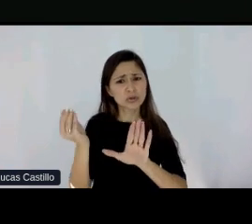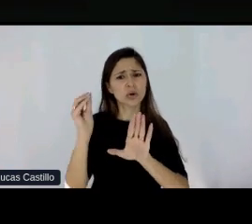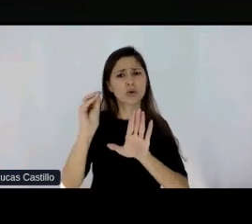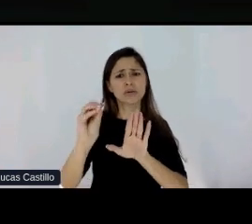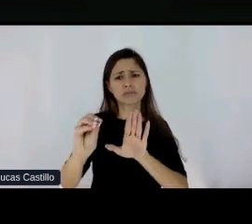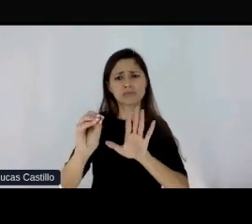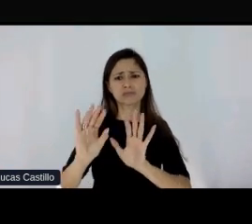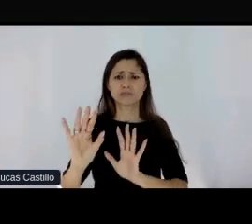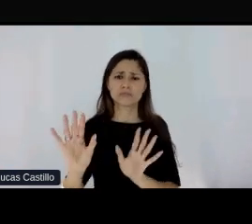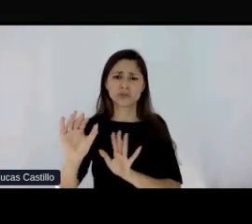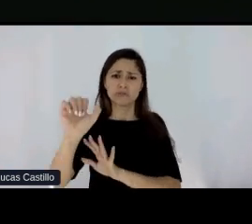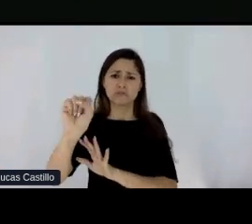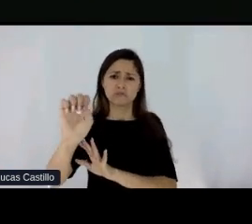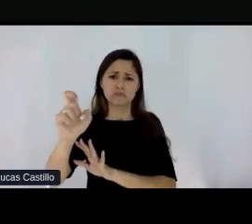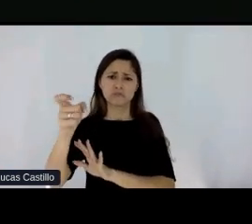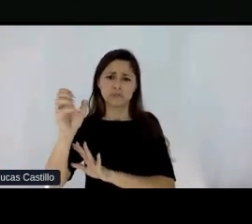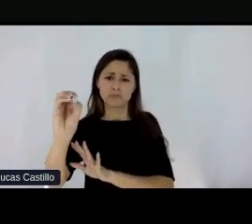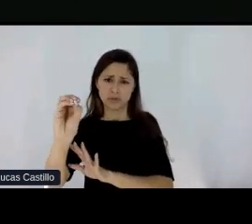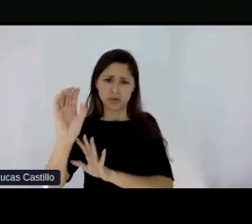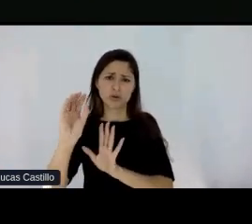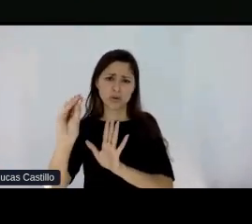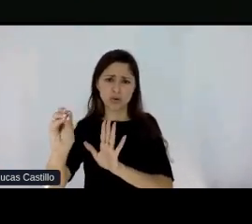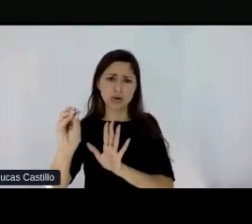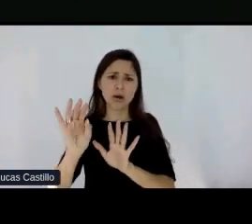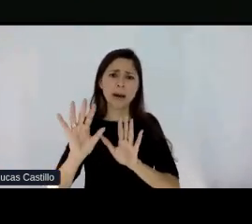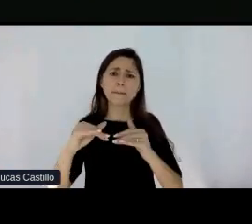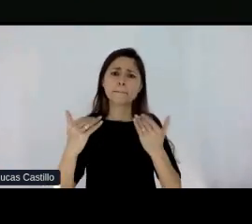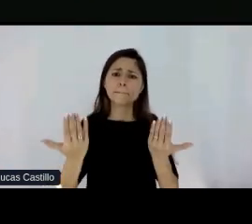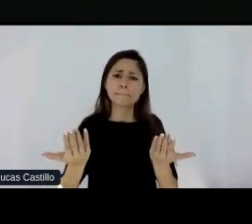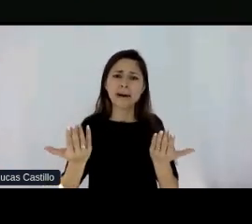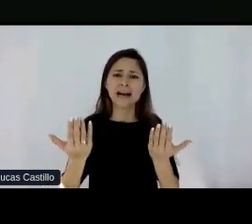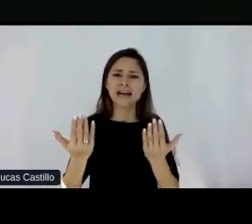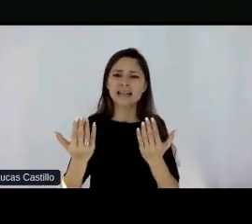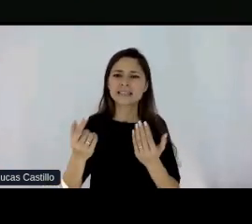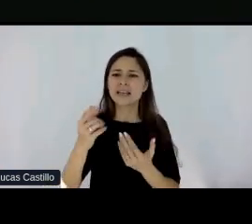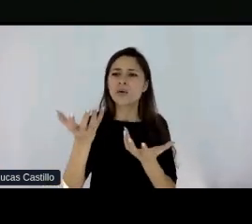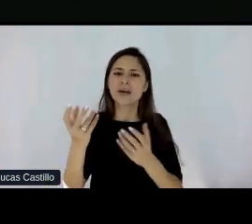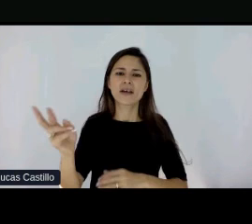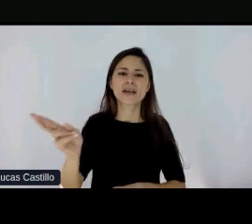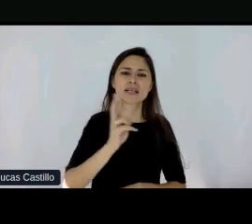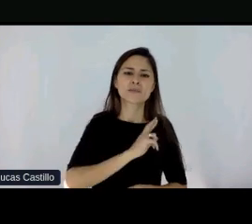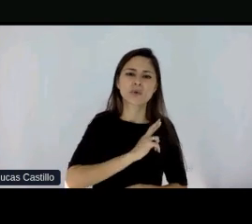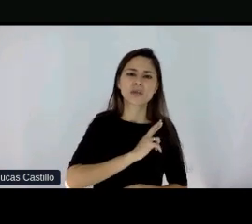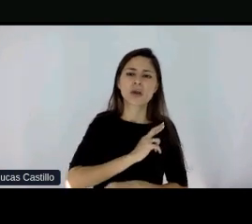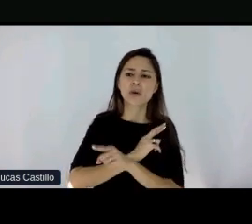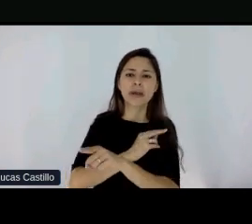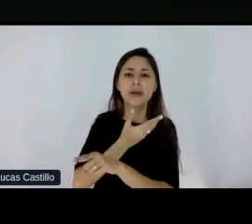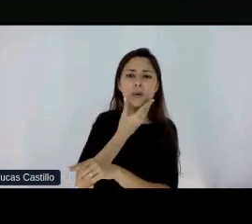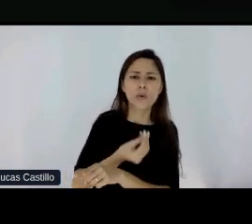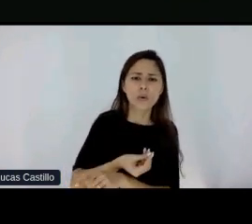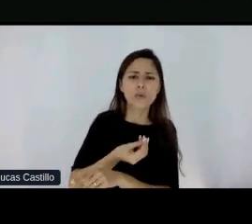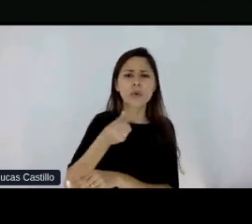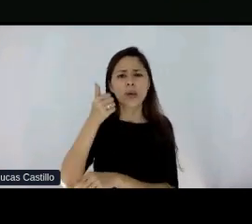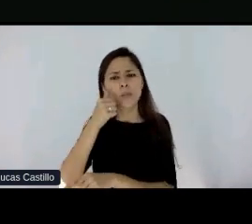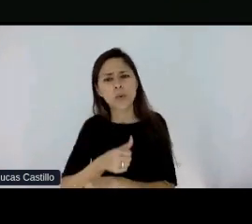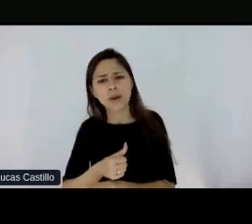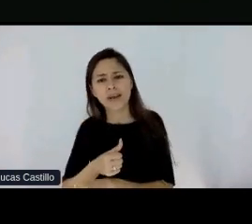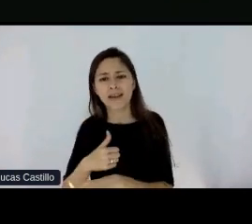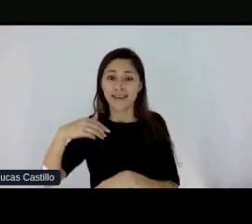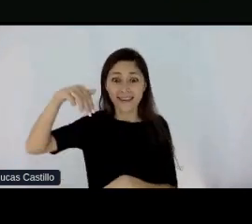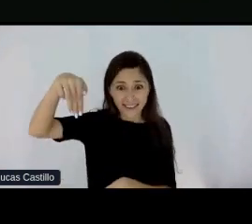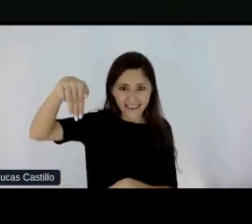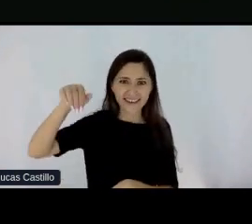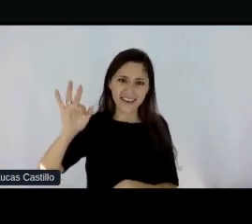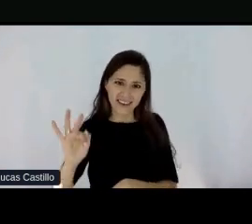coloca sexo, masculino ou feminino, mas não é isso que a gente quer. A gente quer saber se é um homem, se é uma mulher, para a